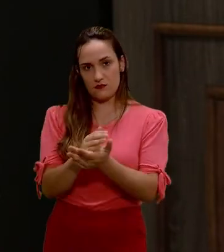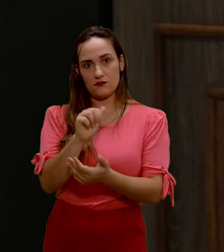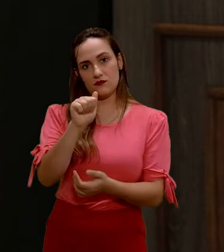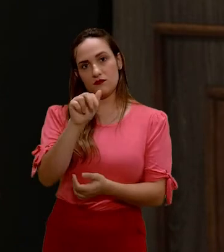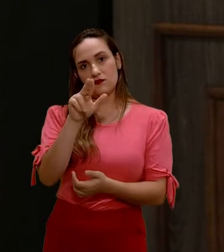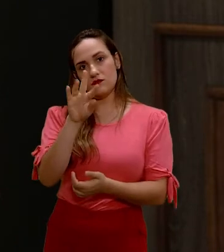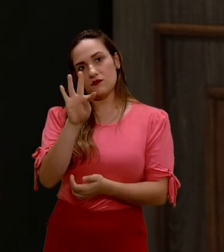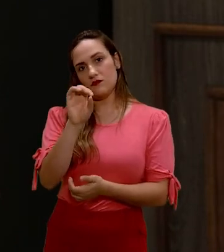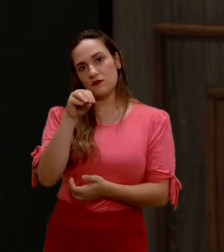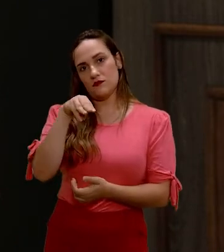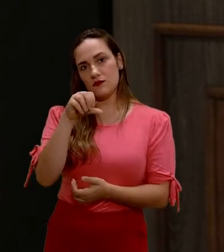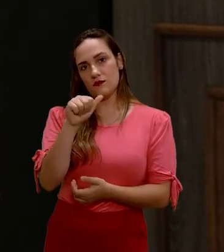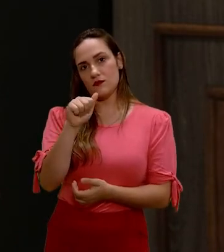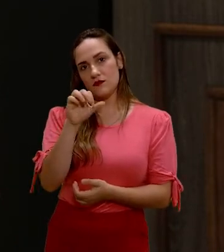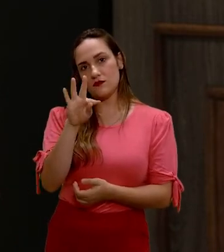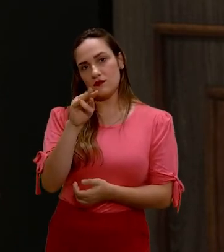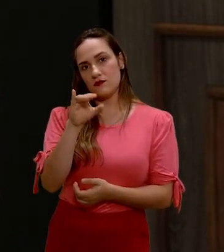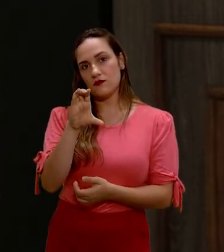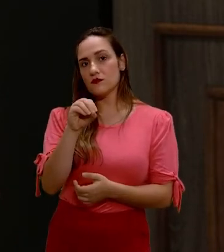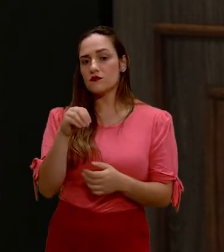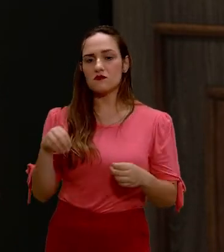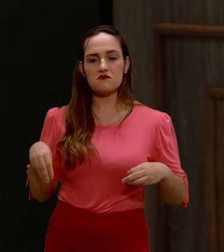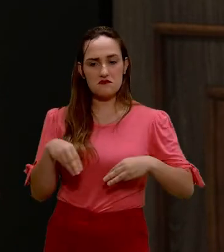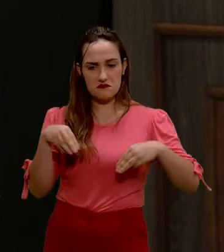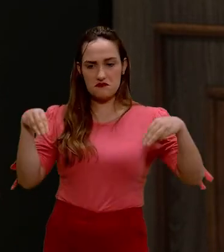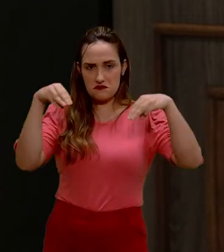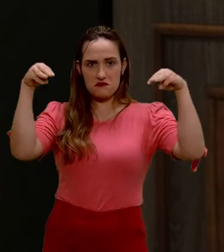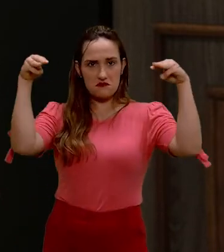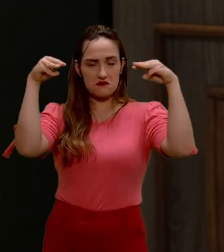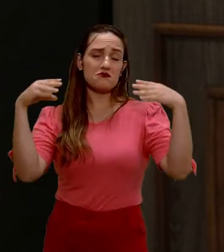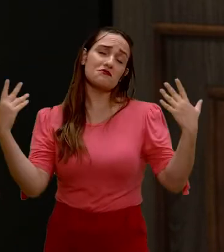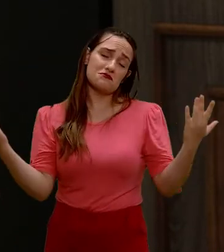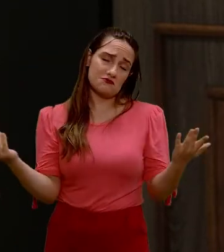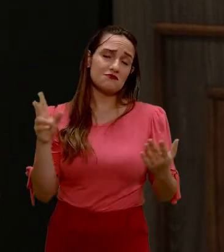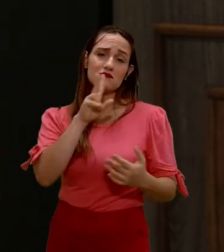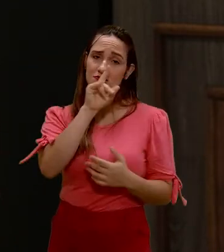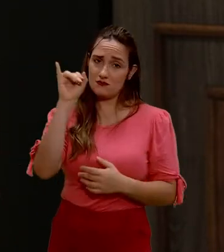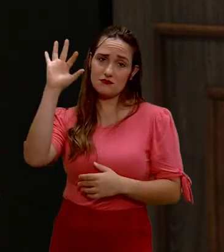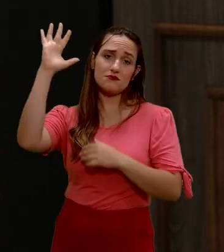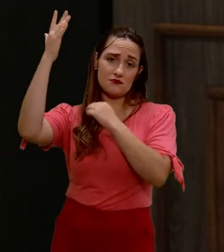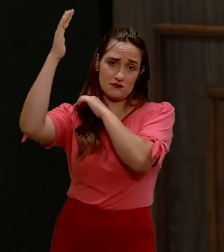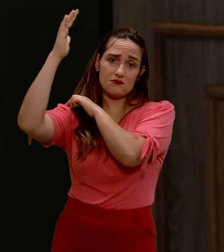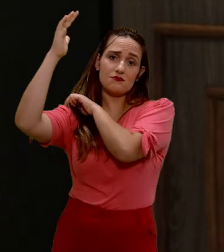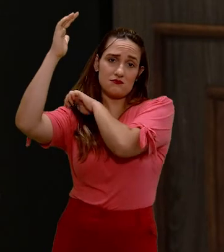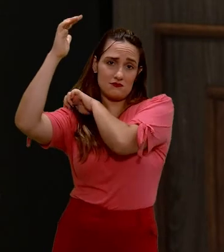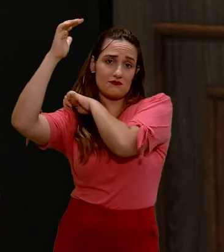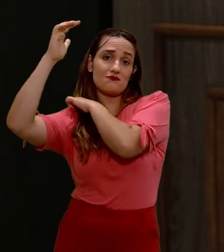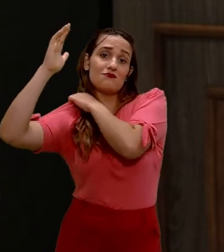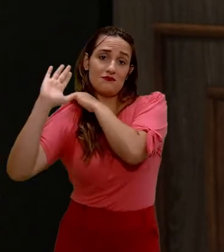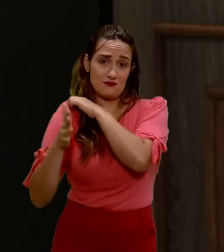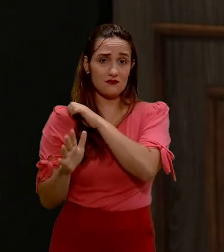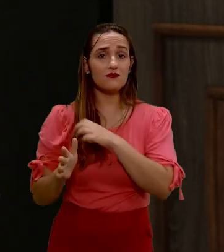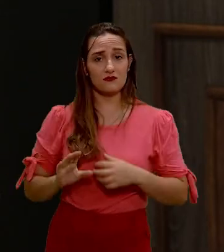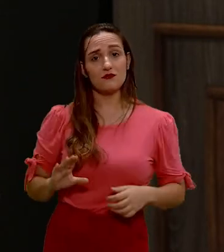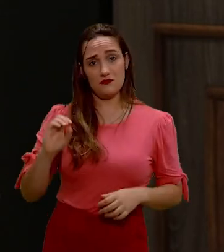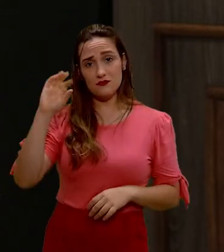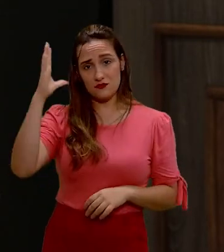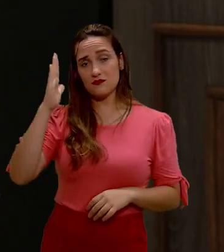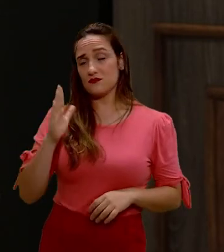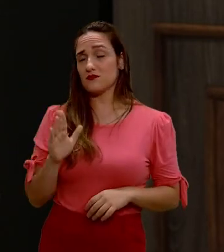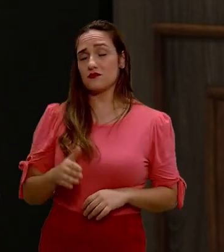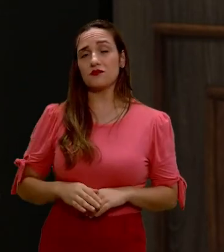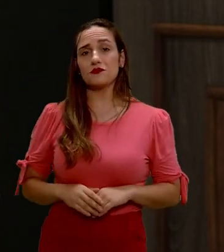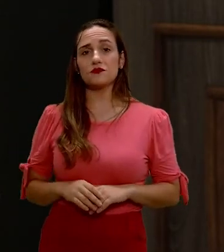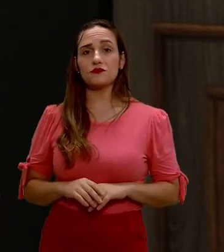de sistemas mais modernos, isso vai acontecer, na verdade já está